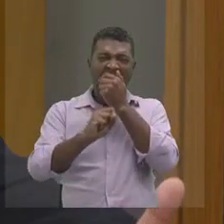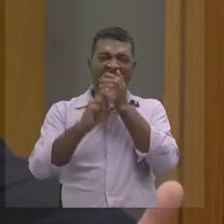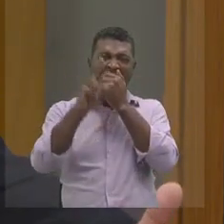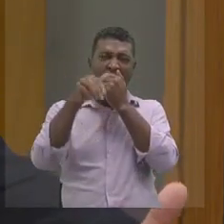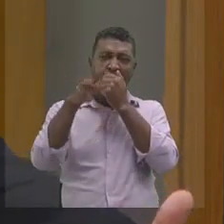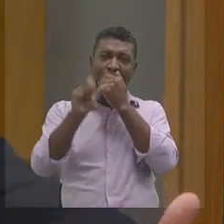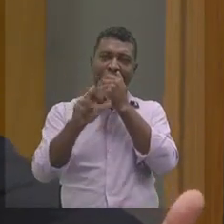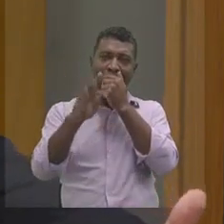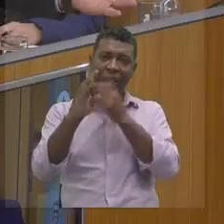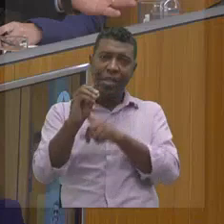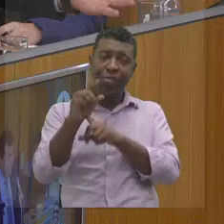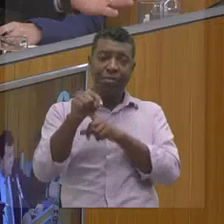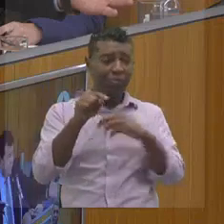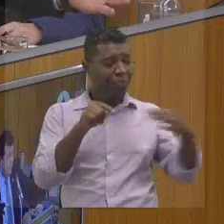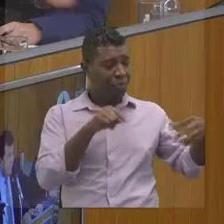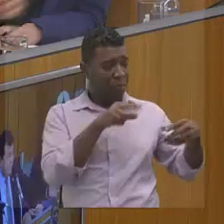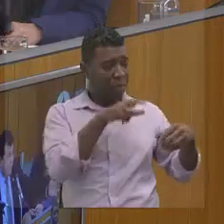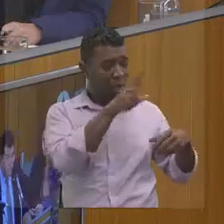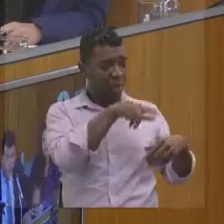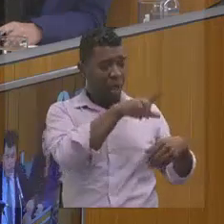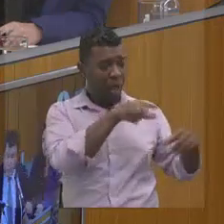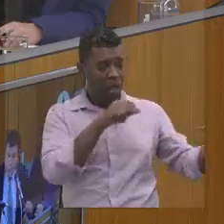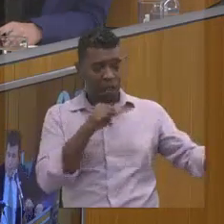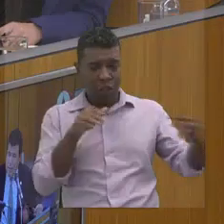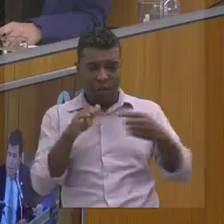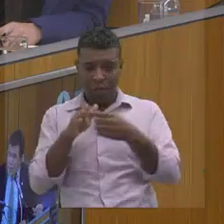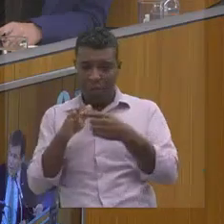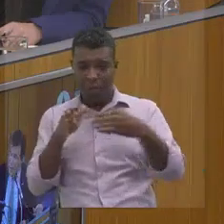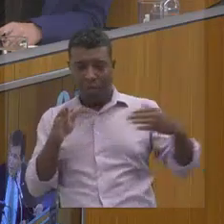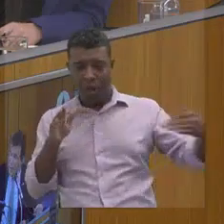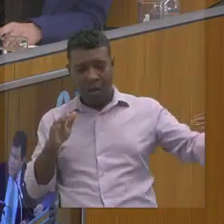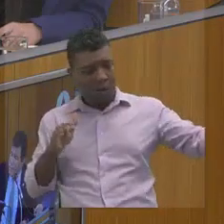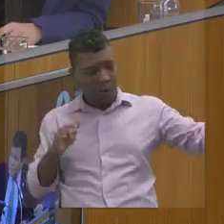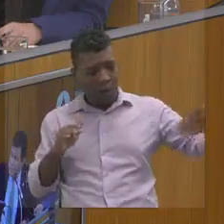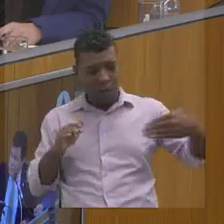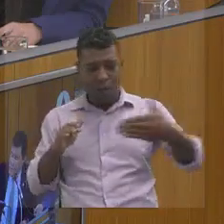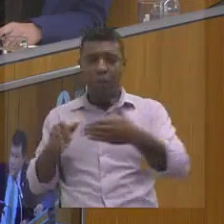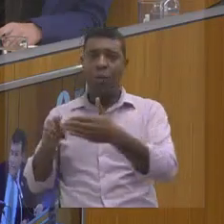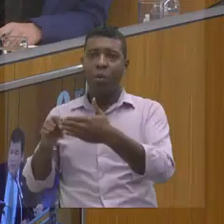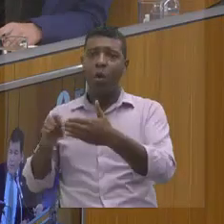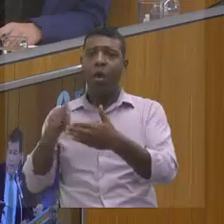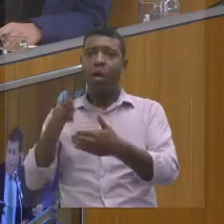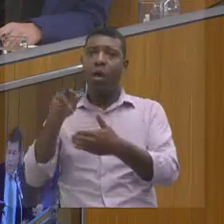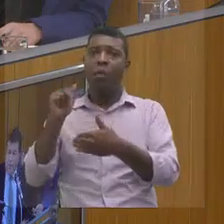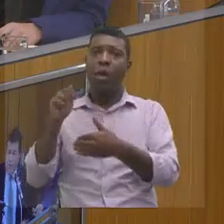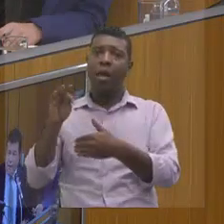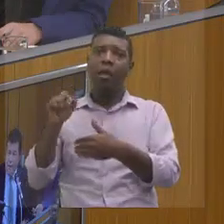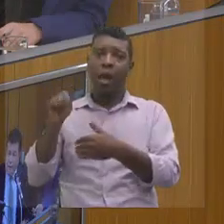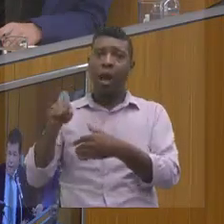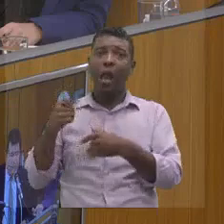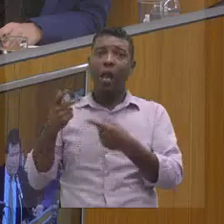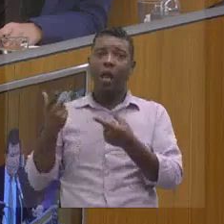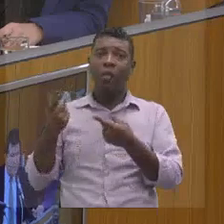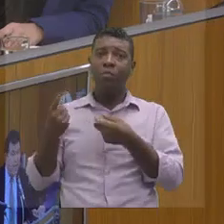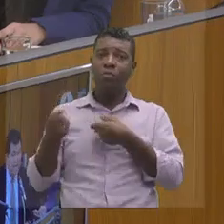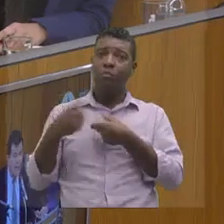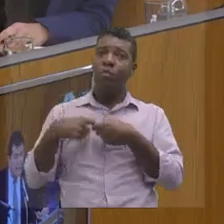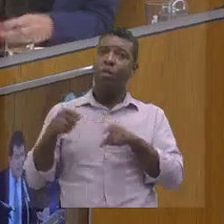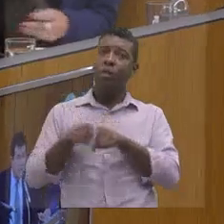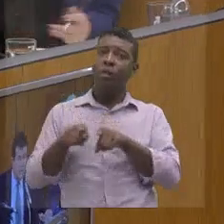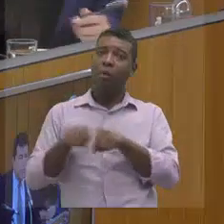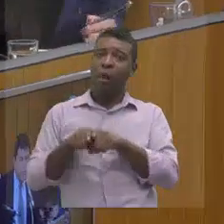ao prata né lá o governador não tem rancho naquela região não né E ela foi recuperada tá lá